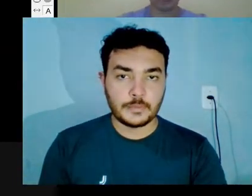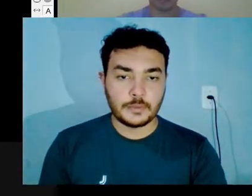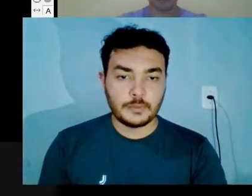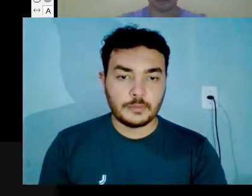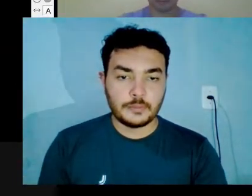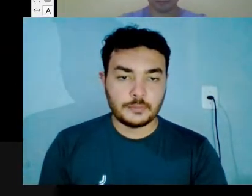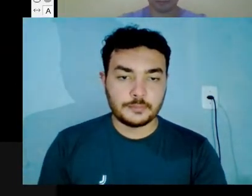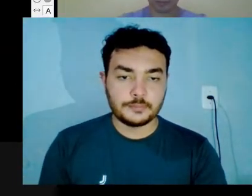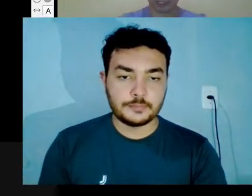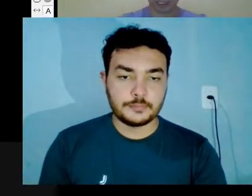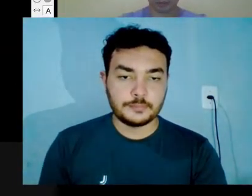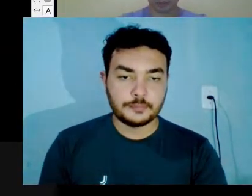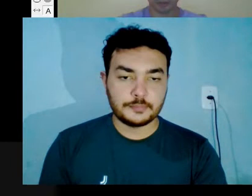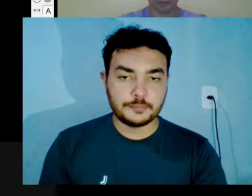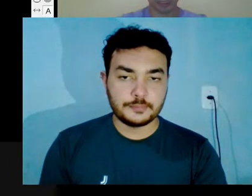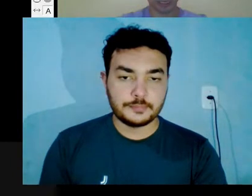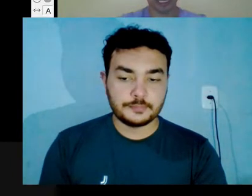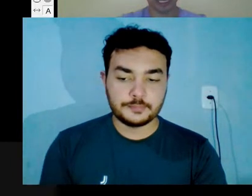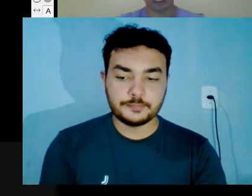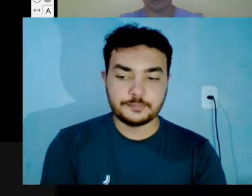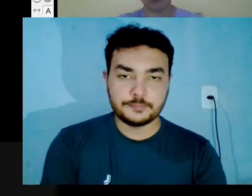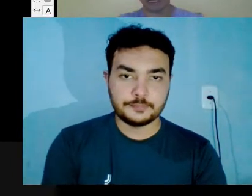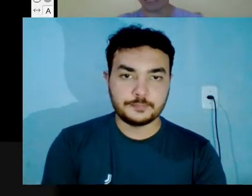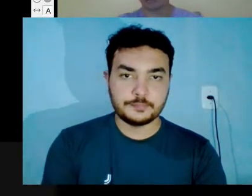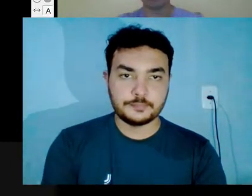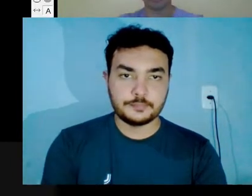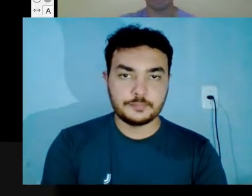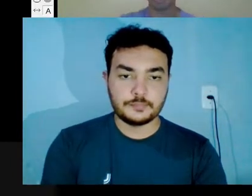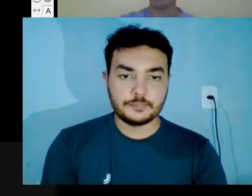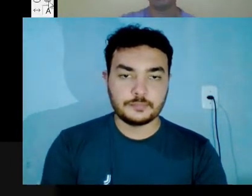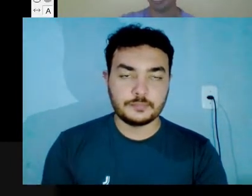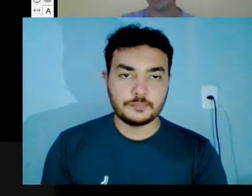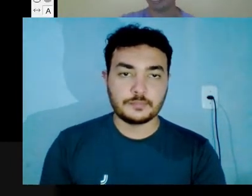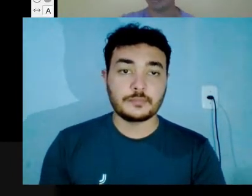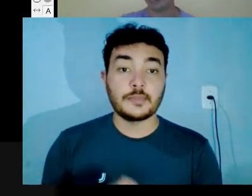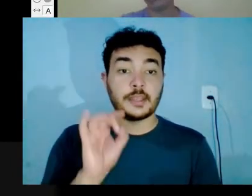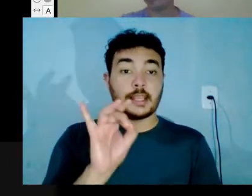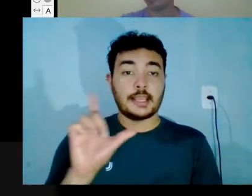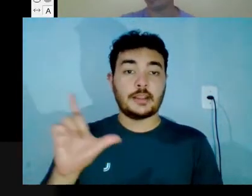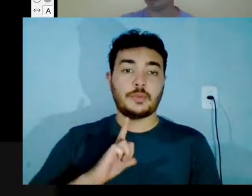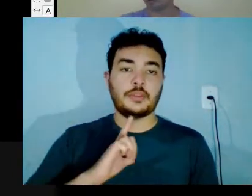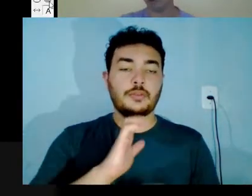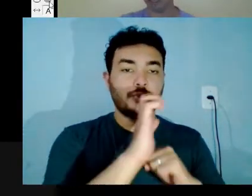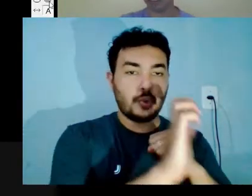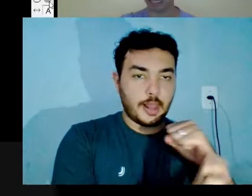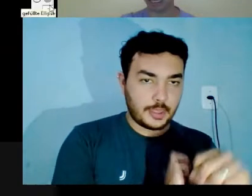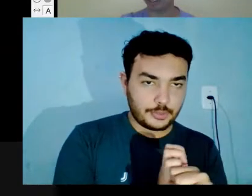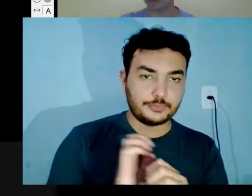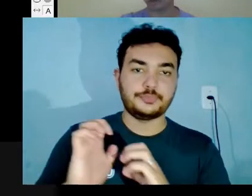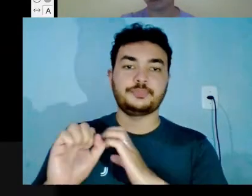Átomo A e átomo B. Cada um tem o seu elétron. A ideia é que os